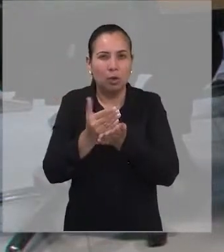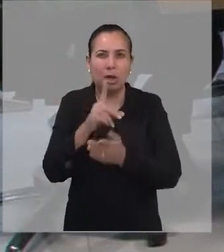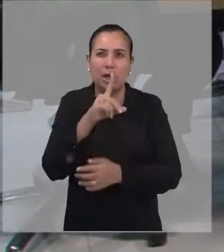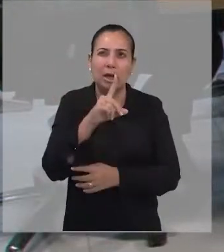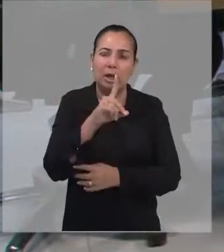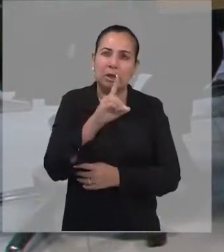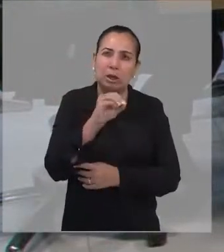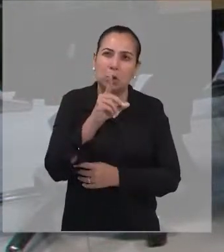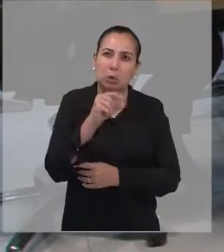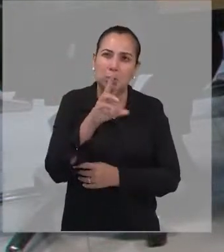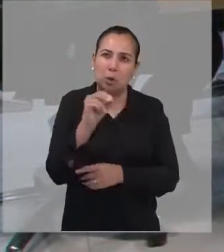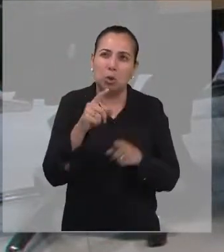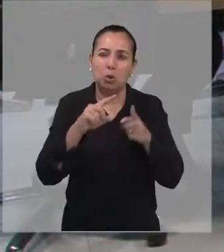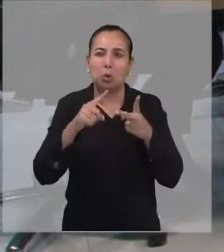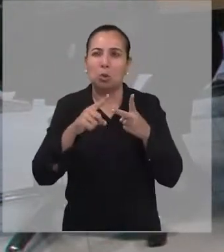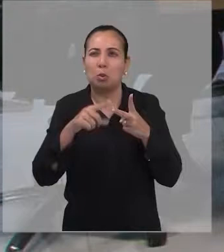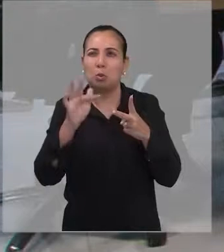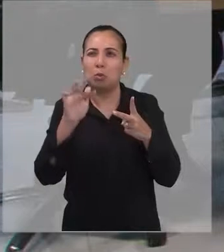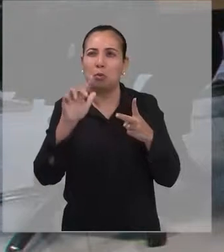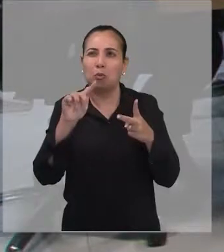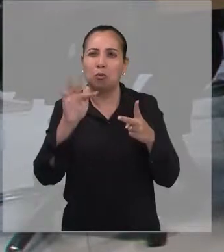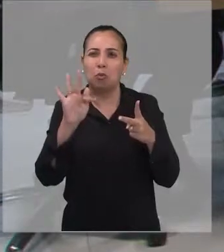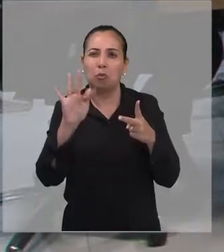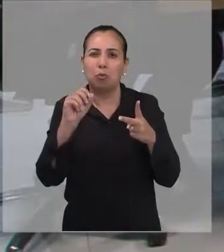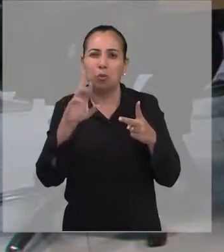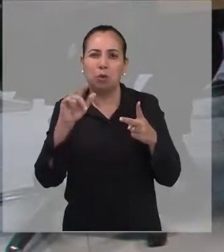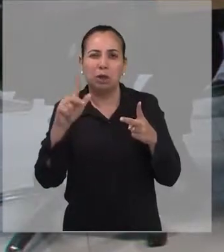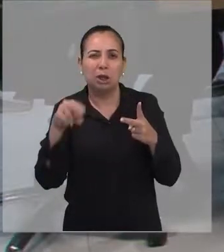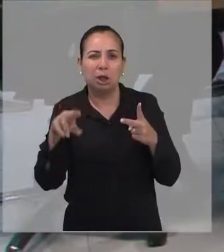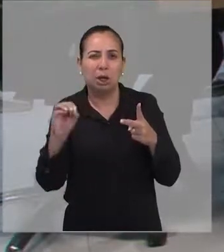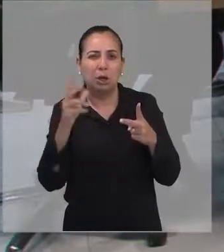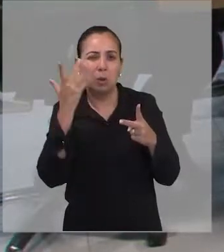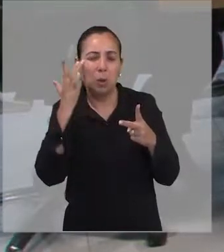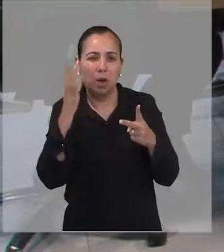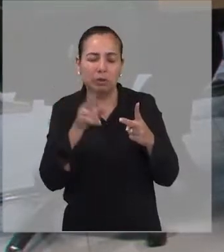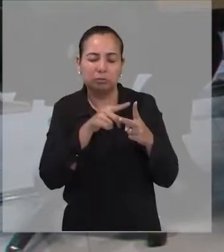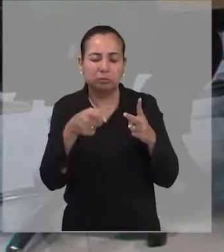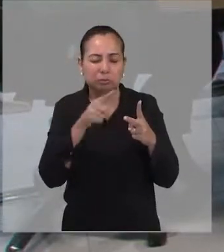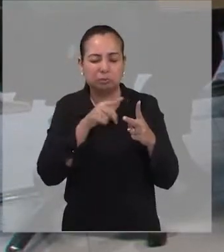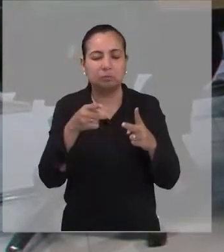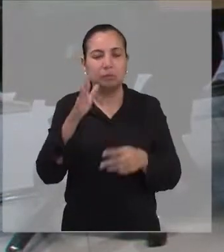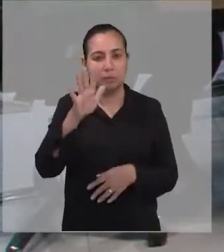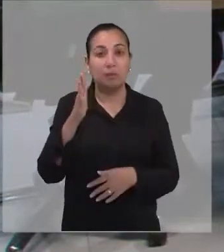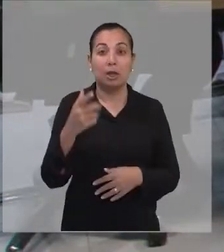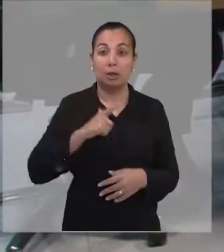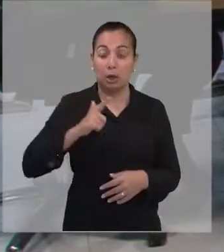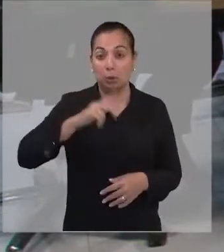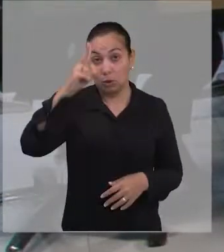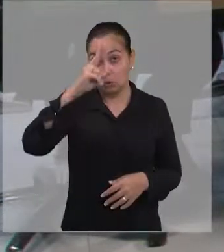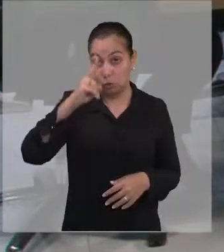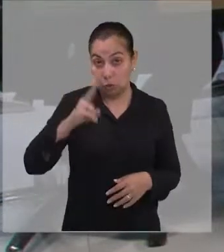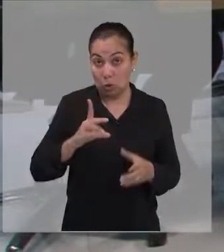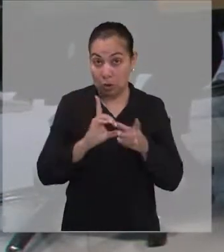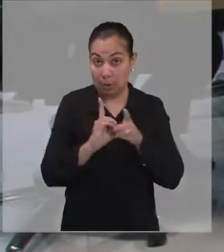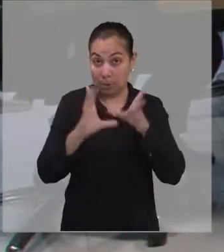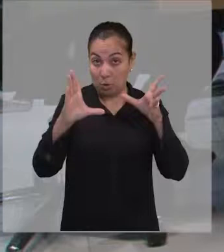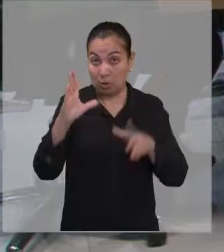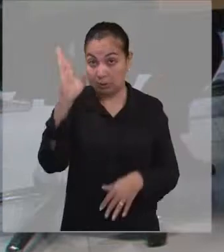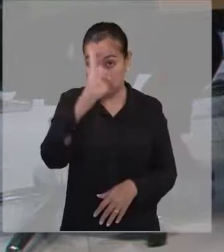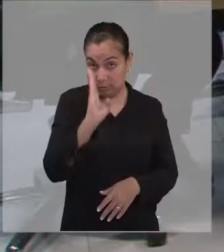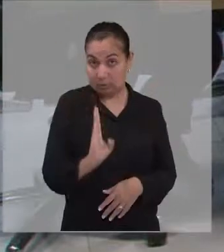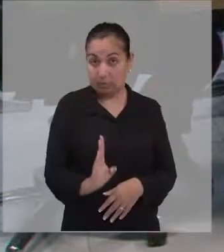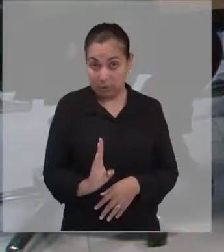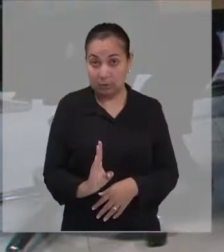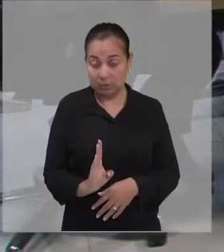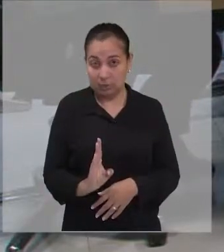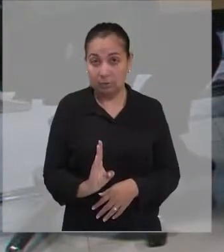nem era da área do direito. Do direito, Então, médico, na história da democracia brasileira... Eu já ouvi falar, não sei. Médico militar, Então,